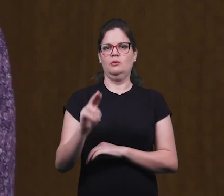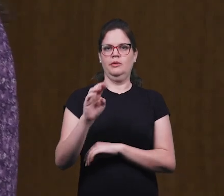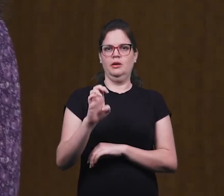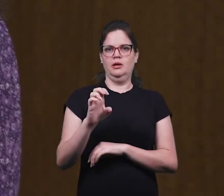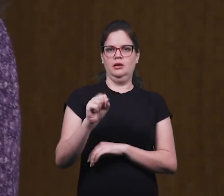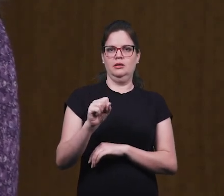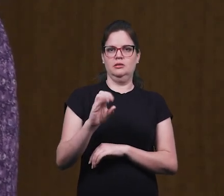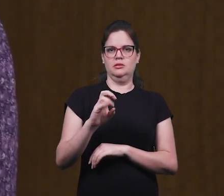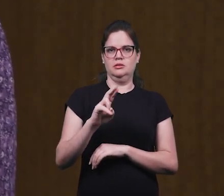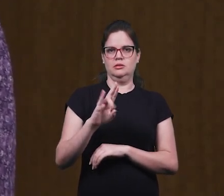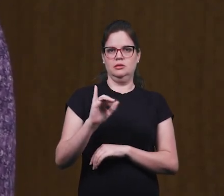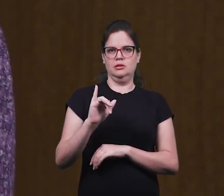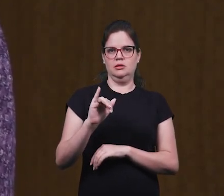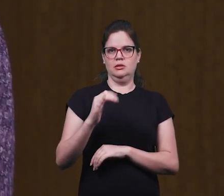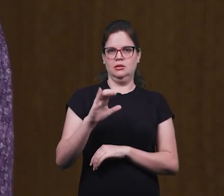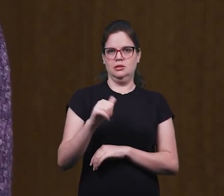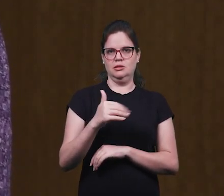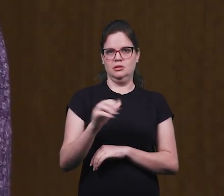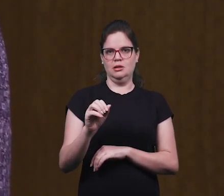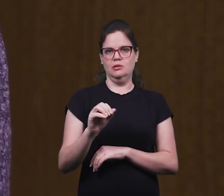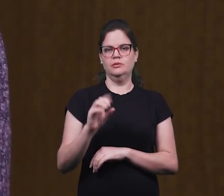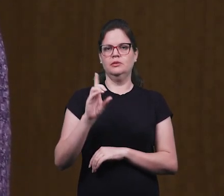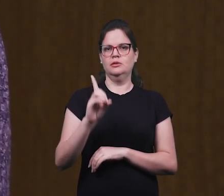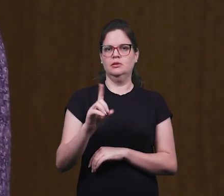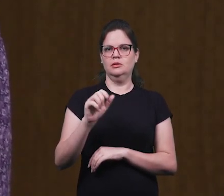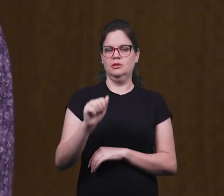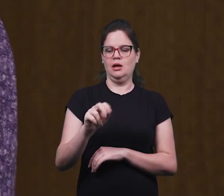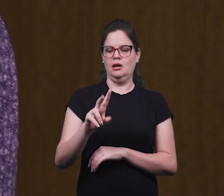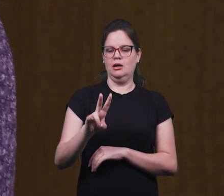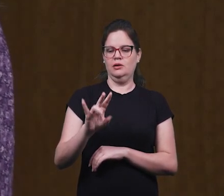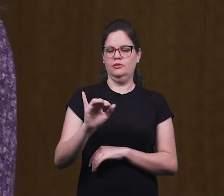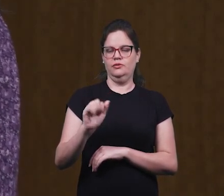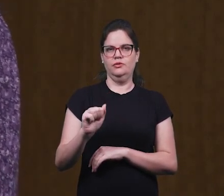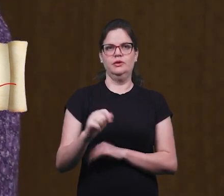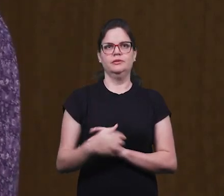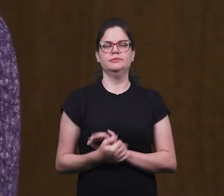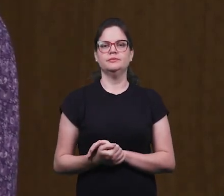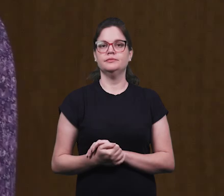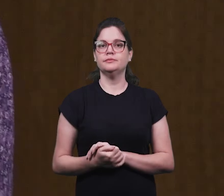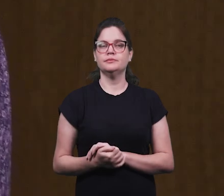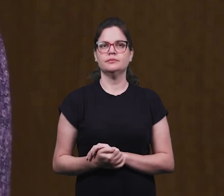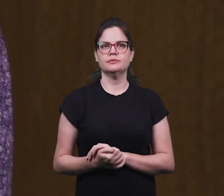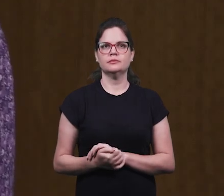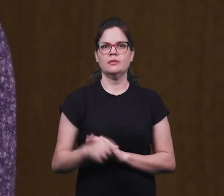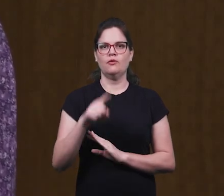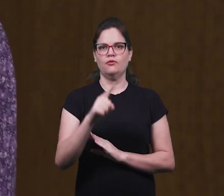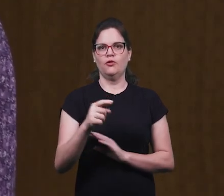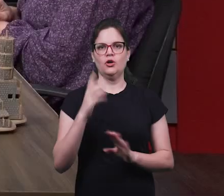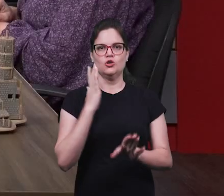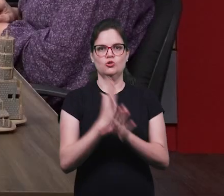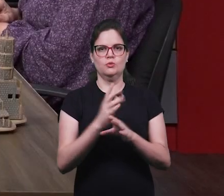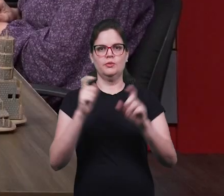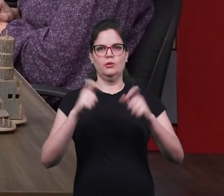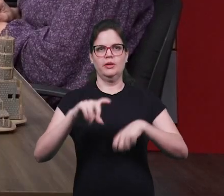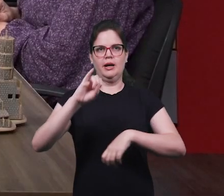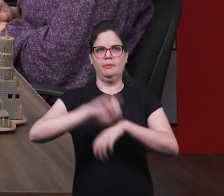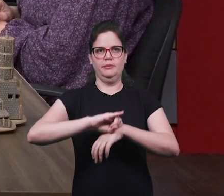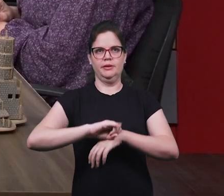Daiva. Vamos colocar ela aí também. Ela foi encontrada em Persépolis, que, como eu falei, é a capital,